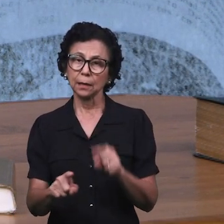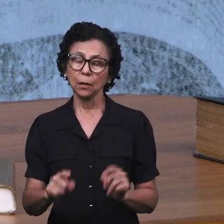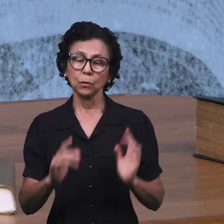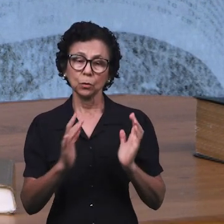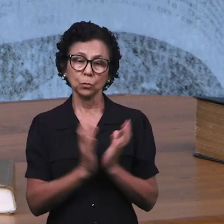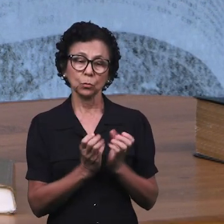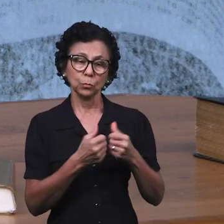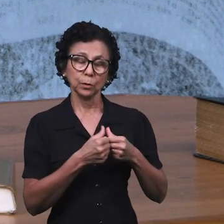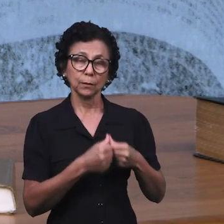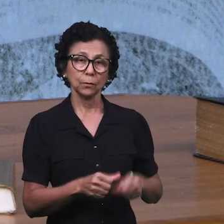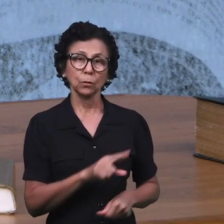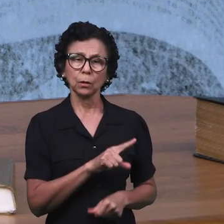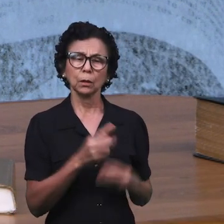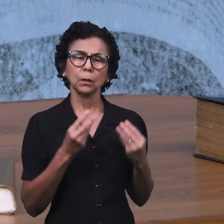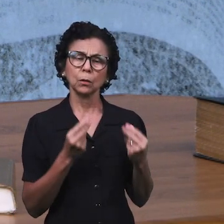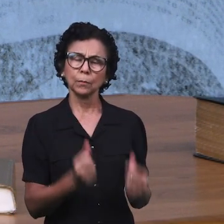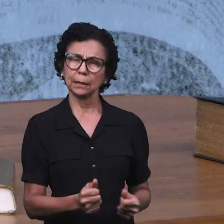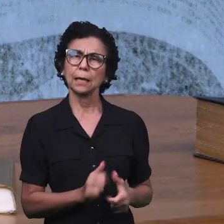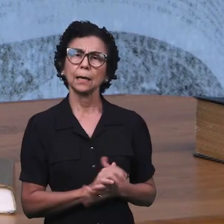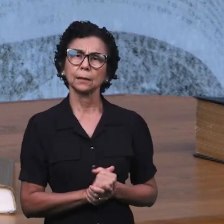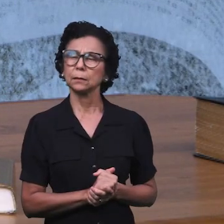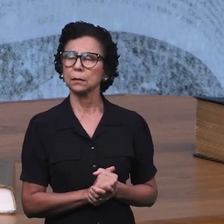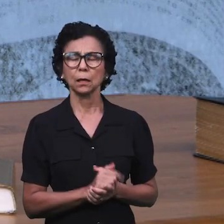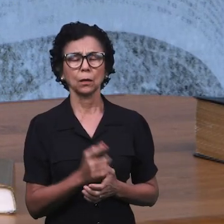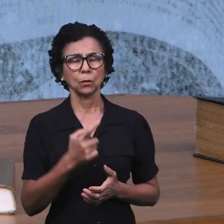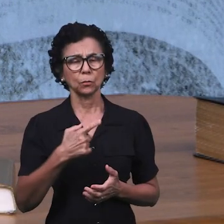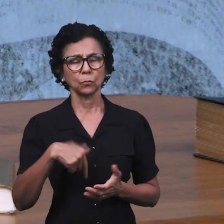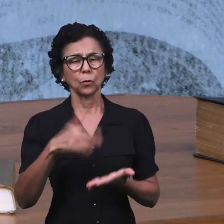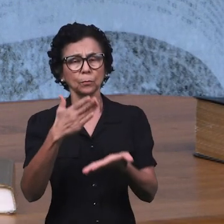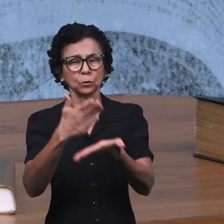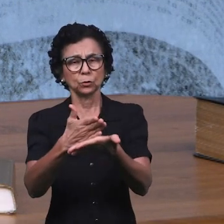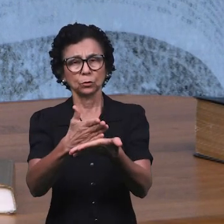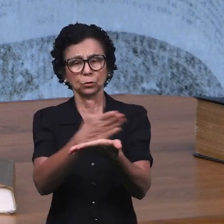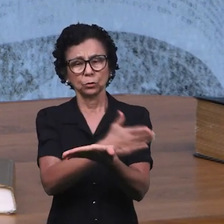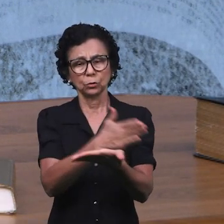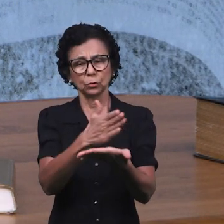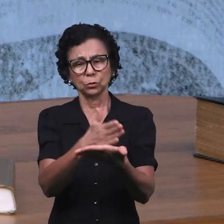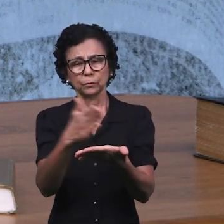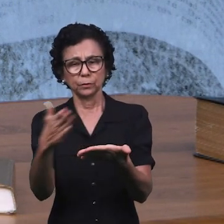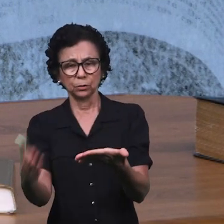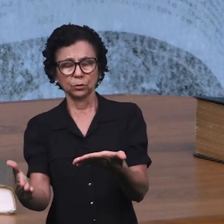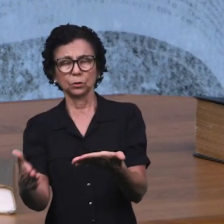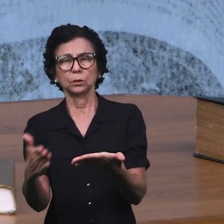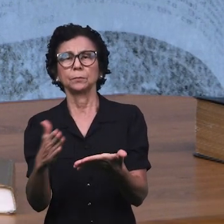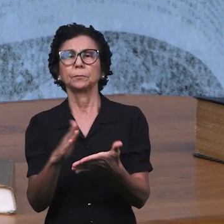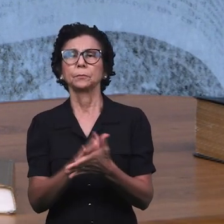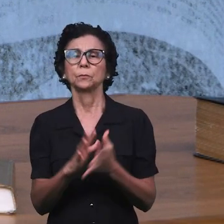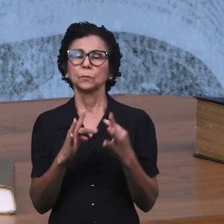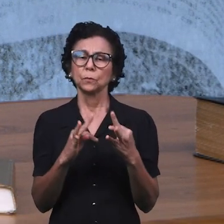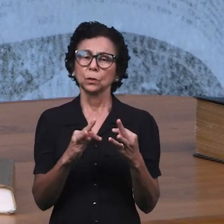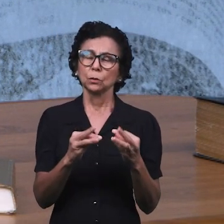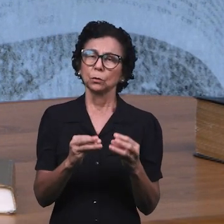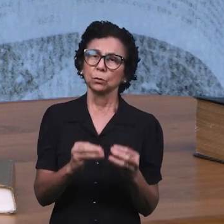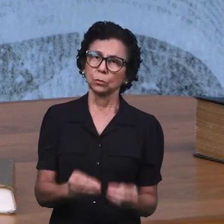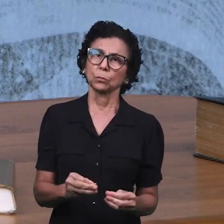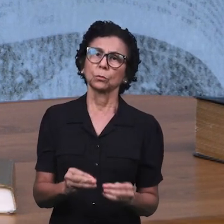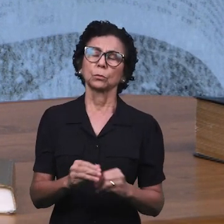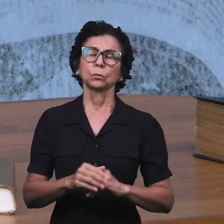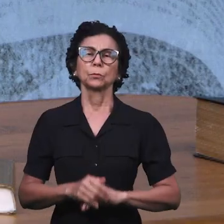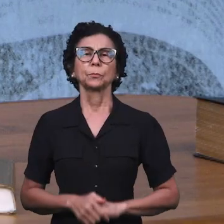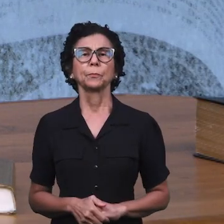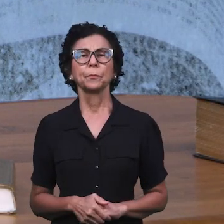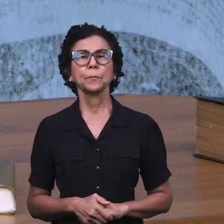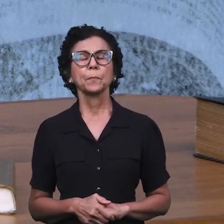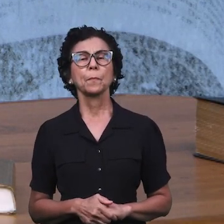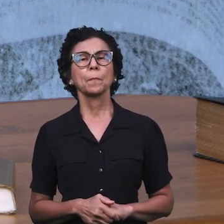igualmente repartirão. O que assim foi desde aquele dia em diante, porquanto o pôs por